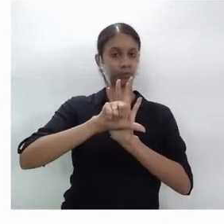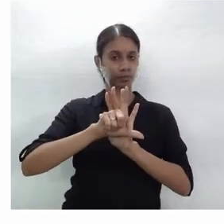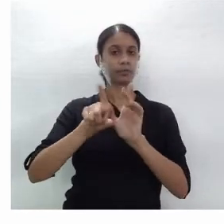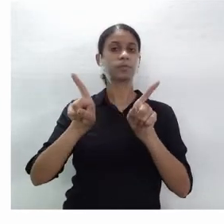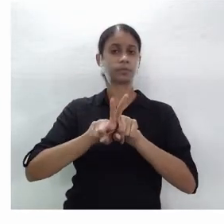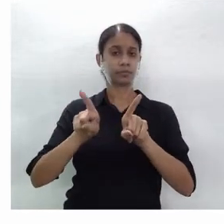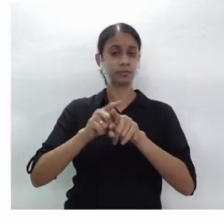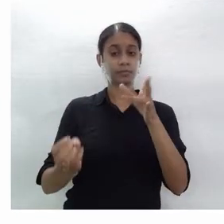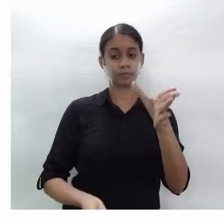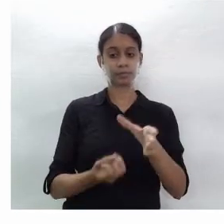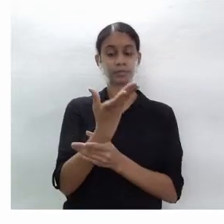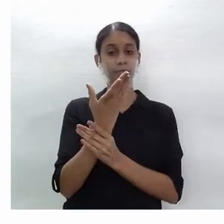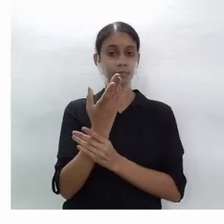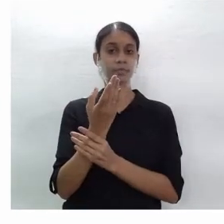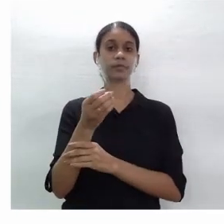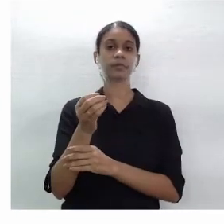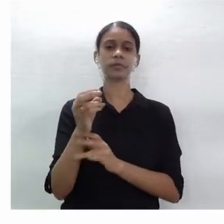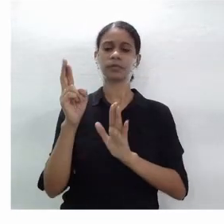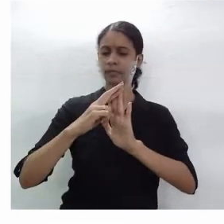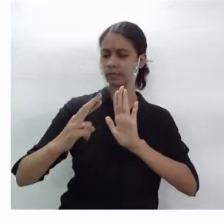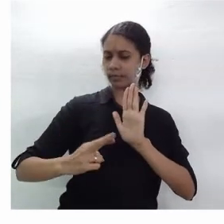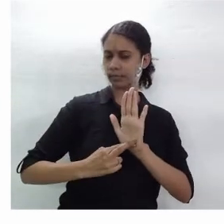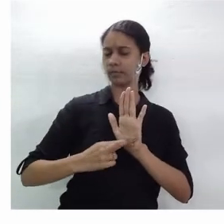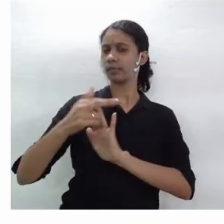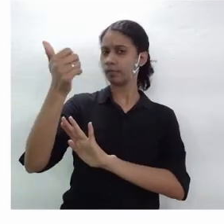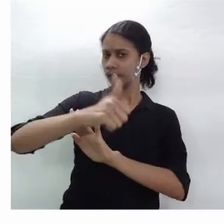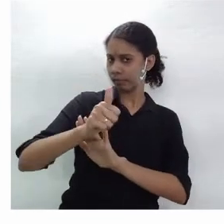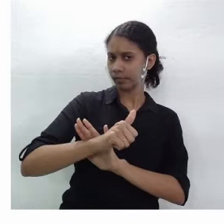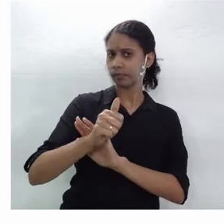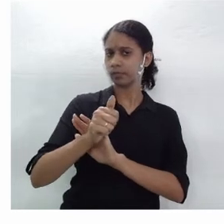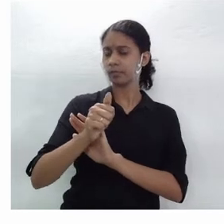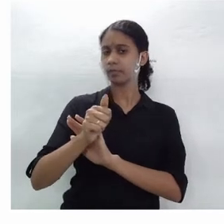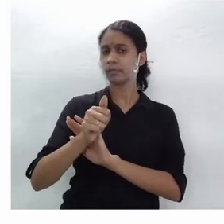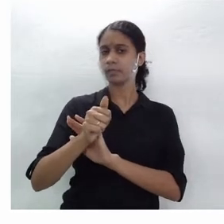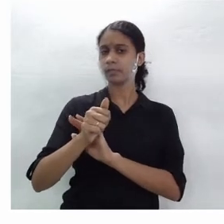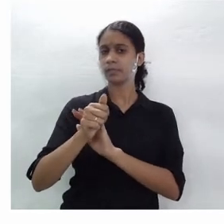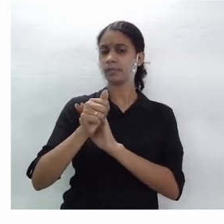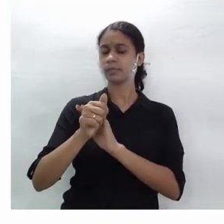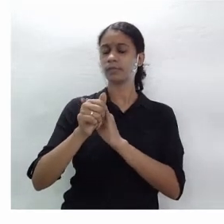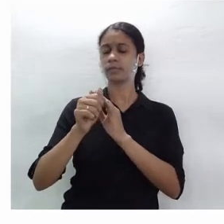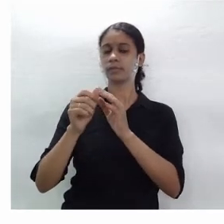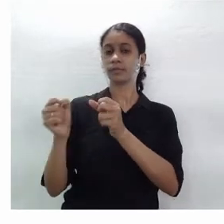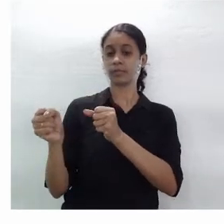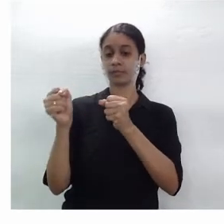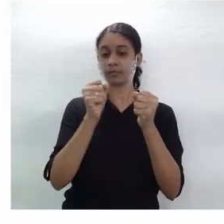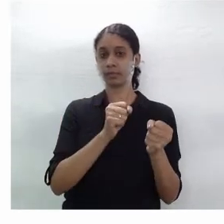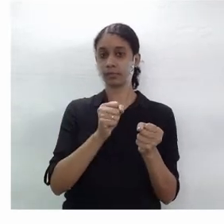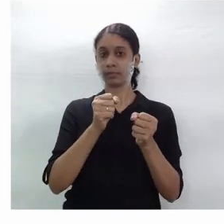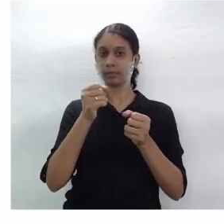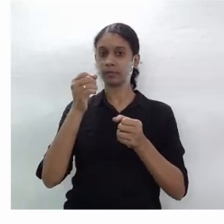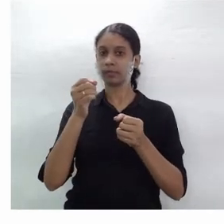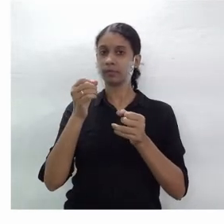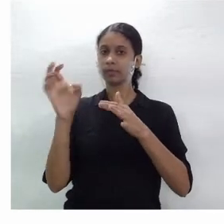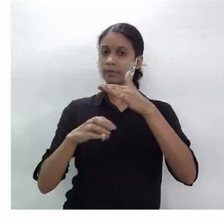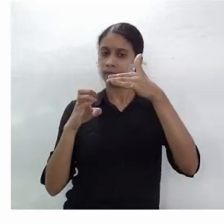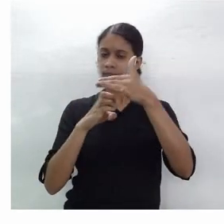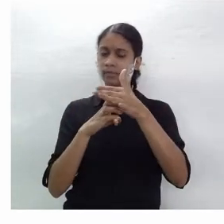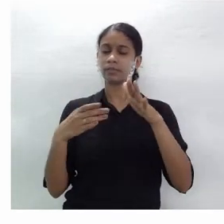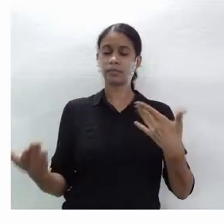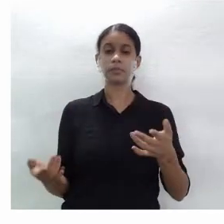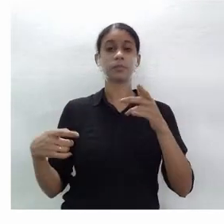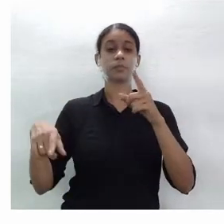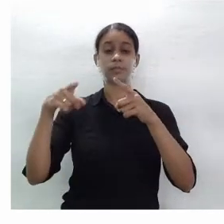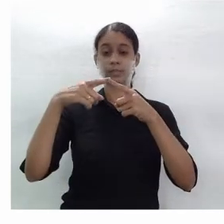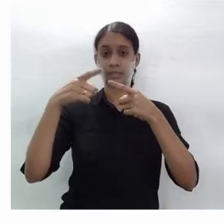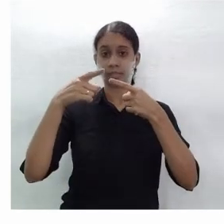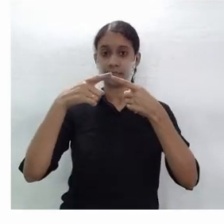em criar normas e fiscalizar o poder executivo. O poder legislativo, ele é formado